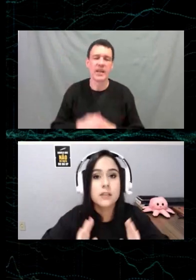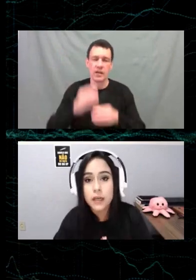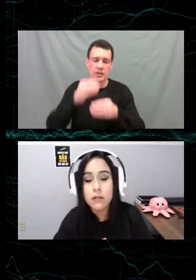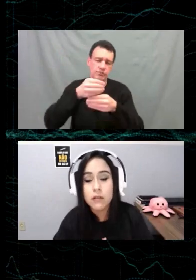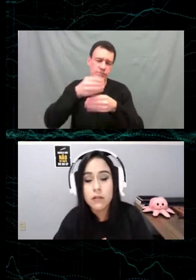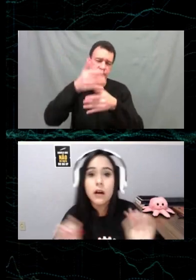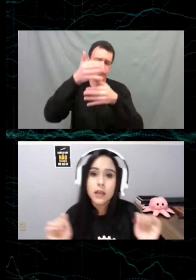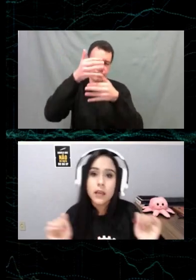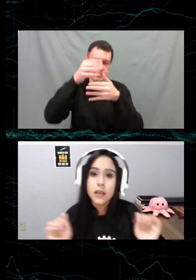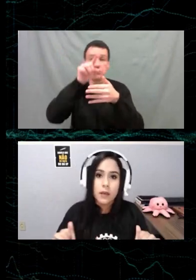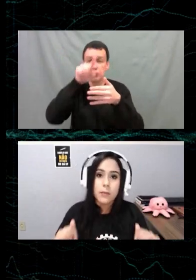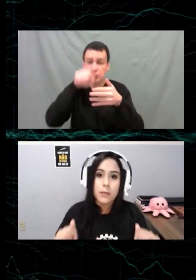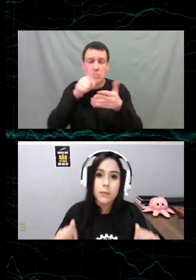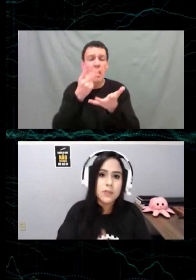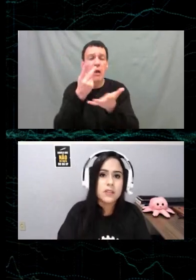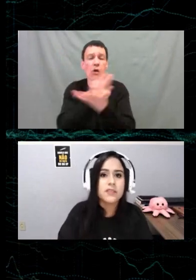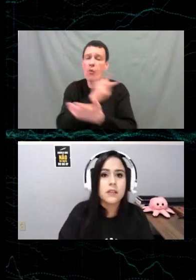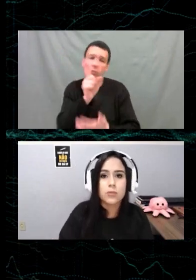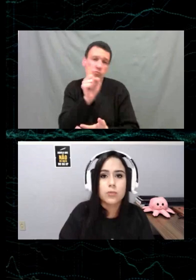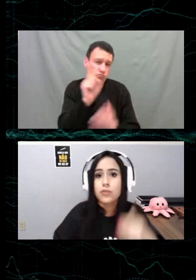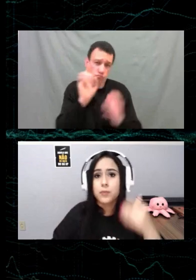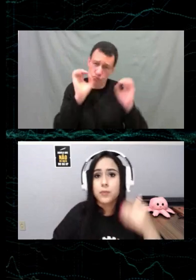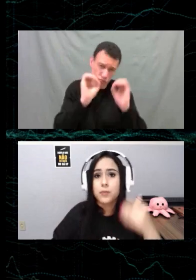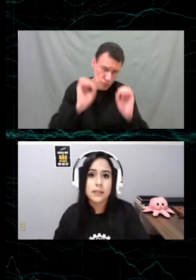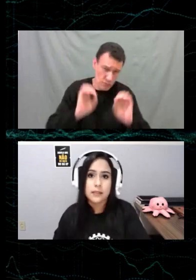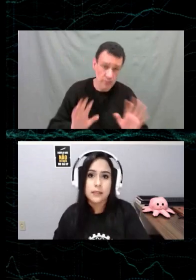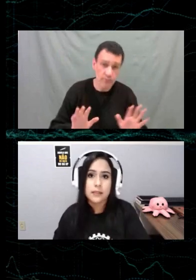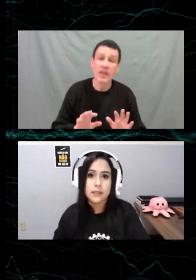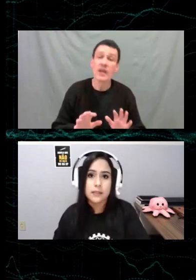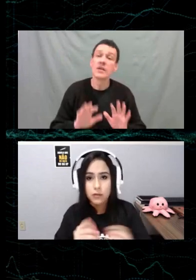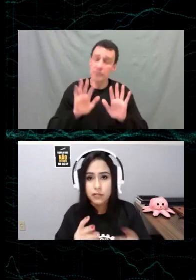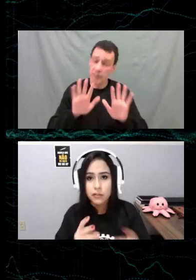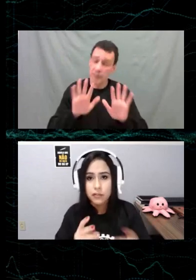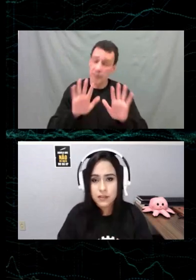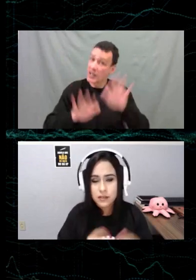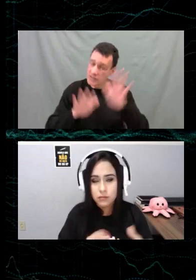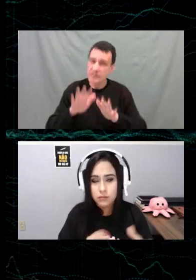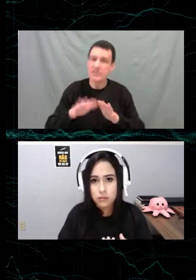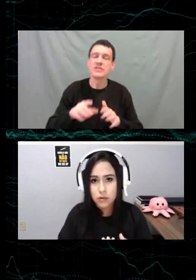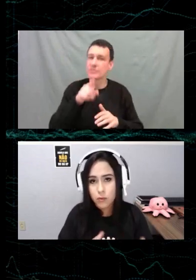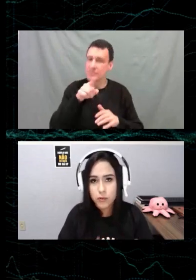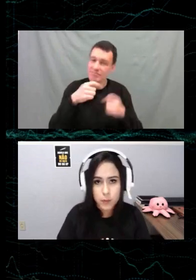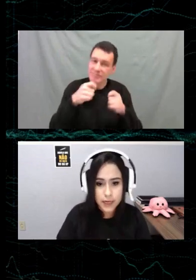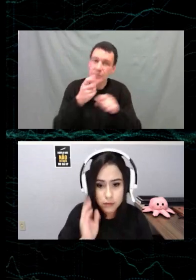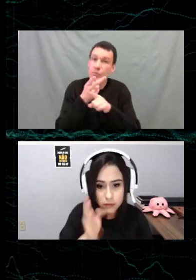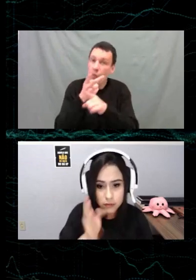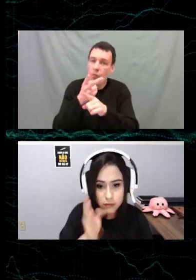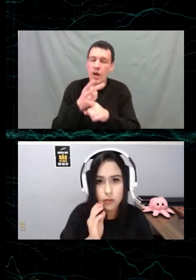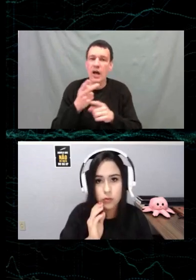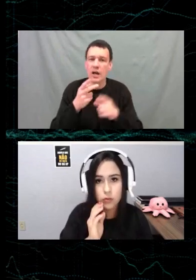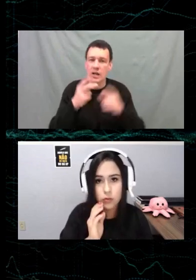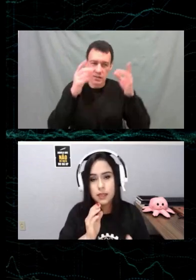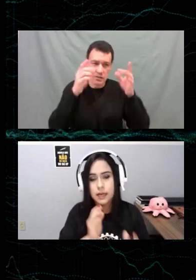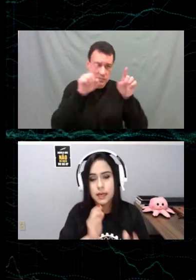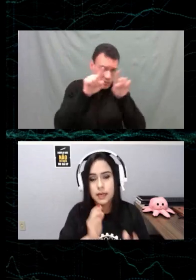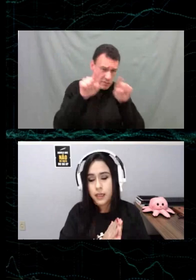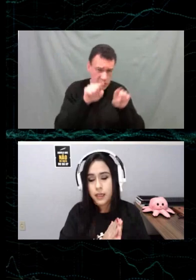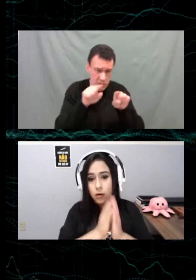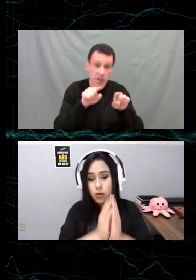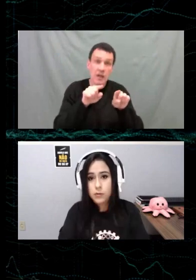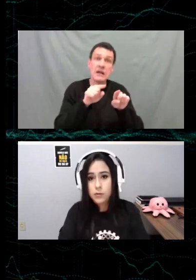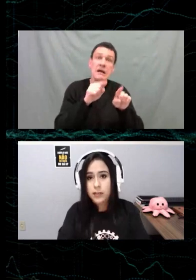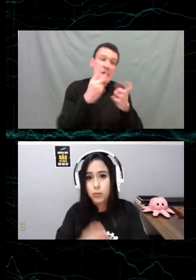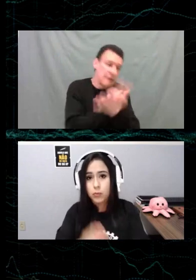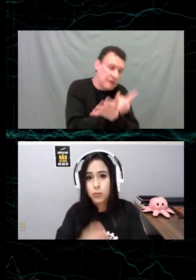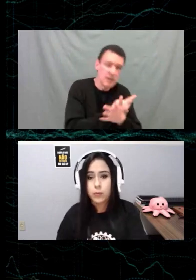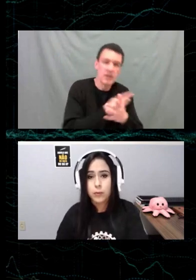exibindo nenhum erro, ok. Mas quando você precisa fazer troubleshoot, precisa olhar se as coisas estão finas, estão como esperado, você consulta esse cara também.